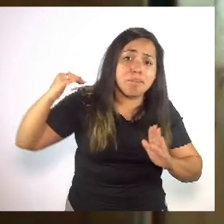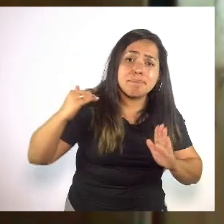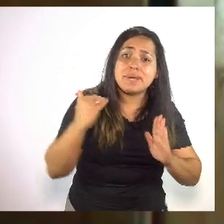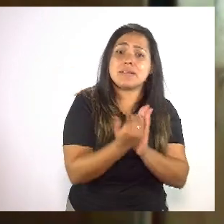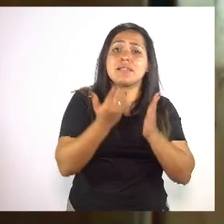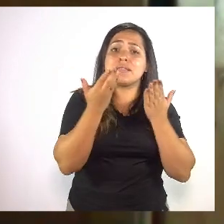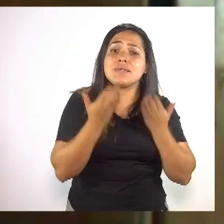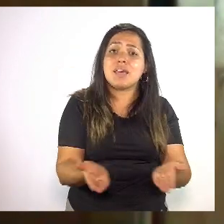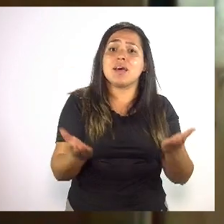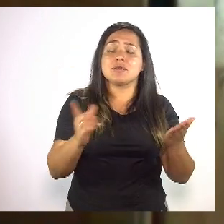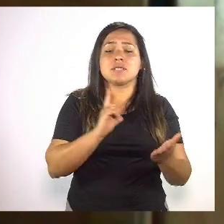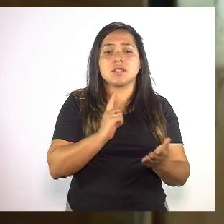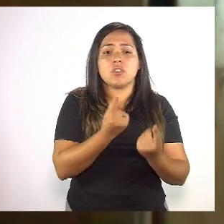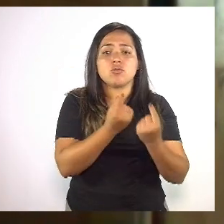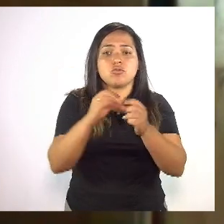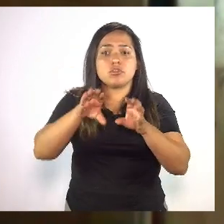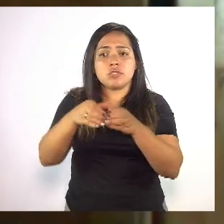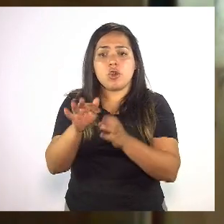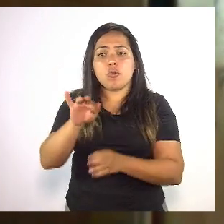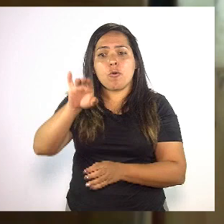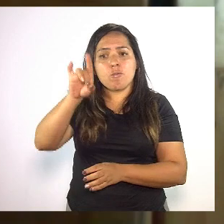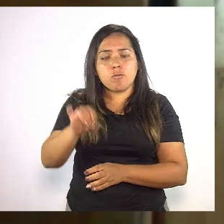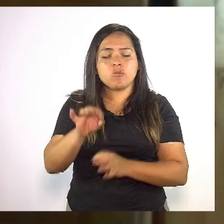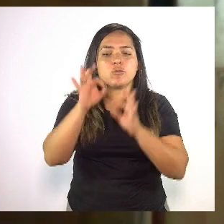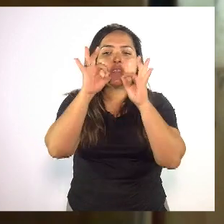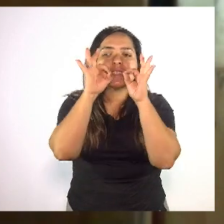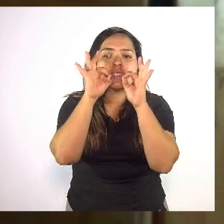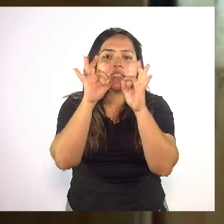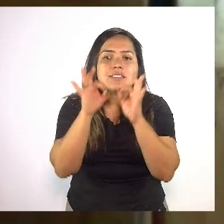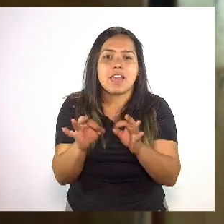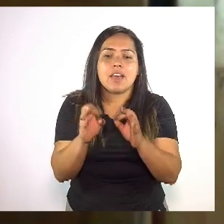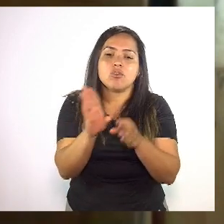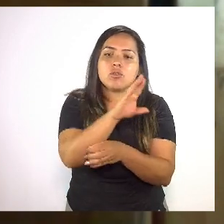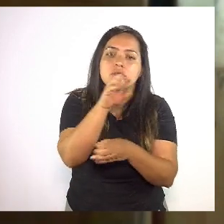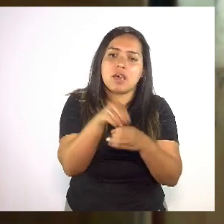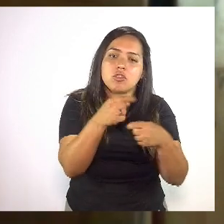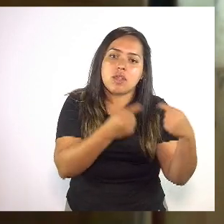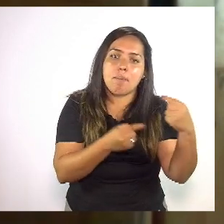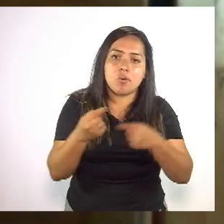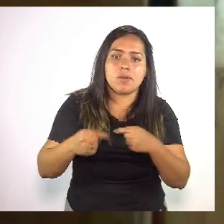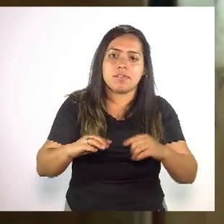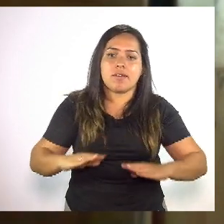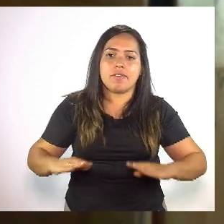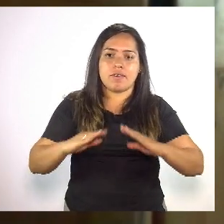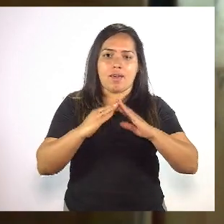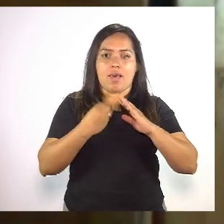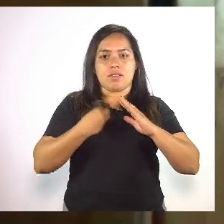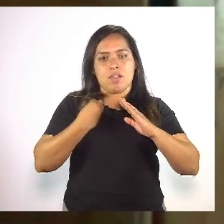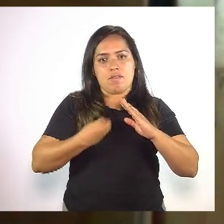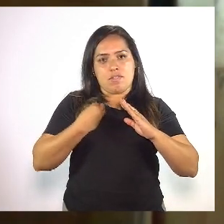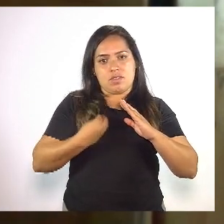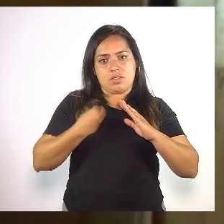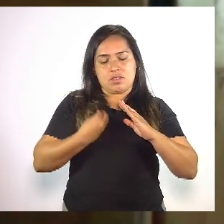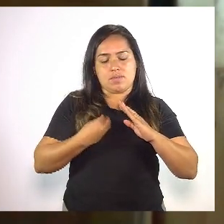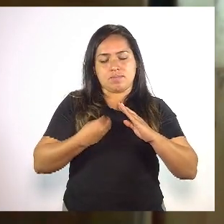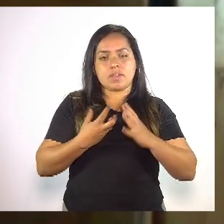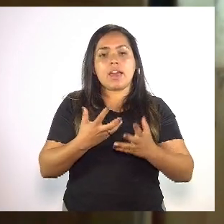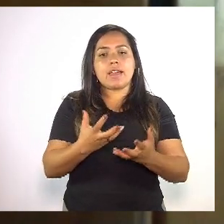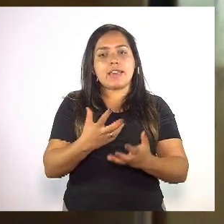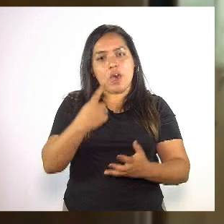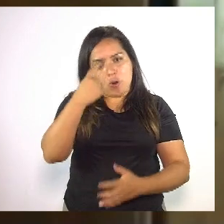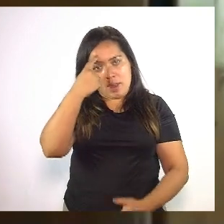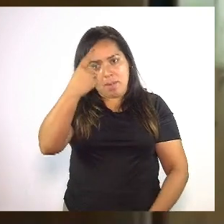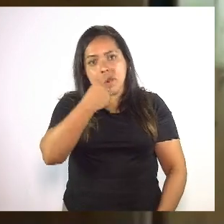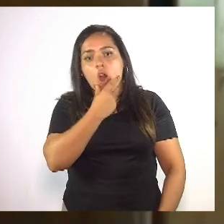fundamental, que é a aplicação dos recursos devidos na política de habitação. Queria lembrar ao